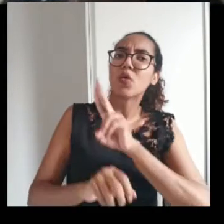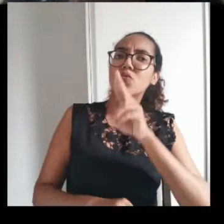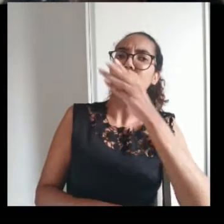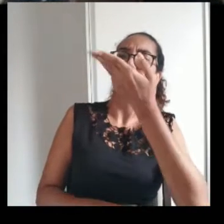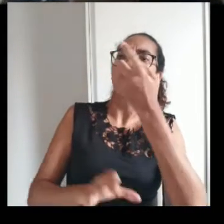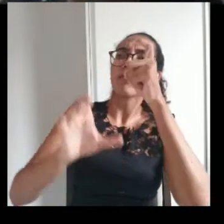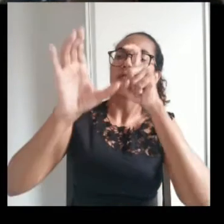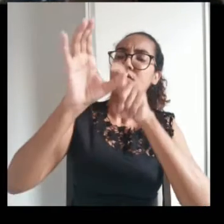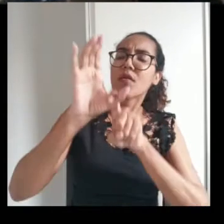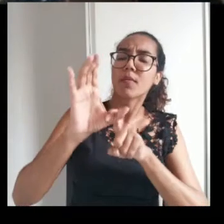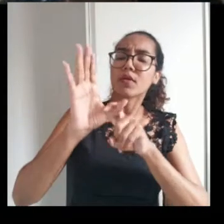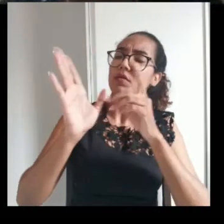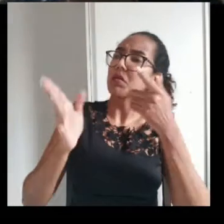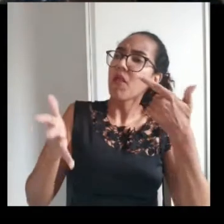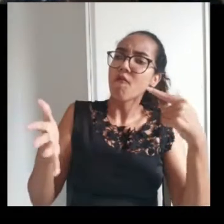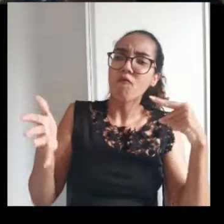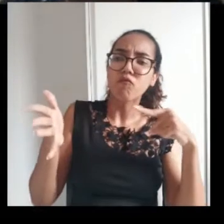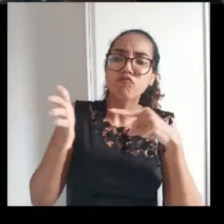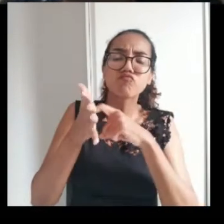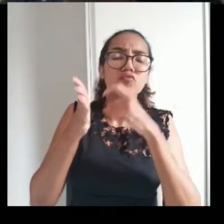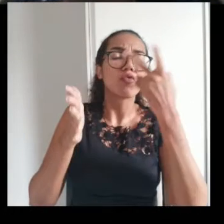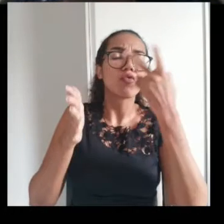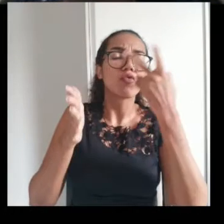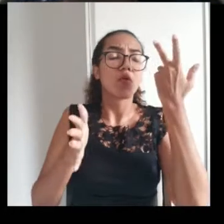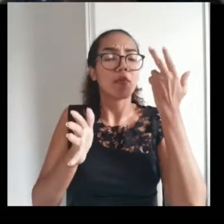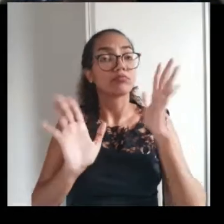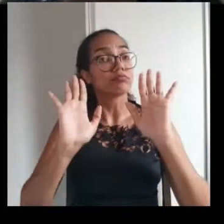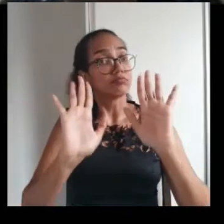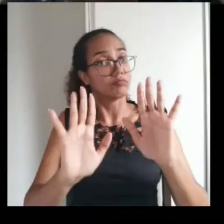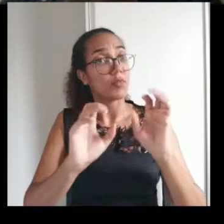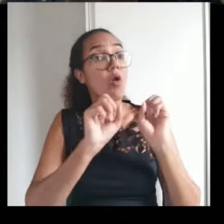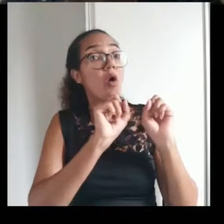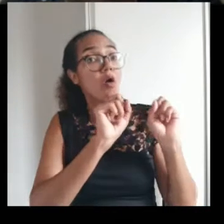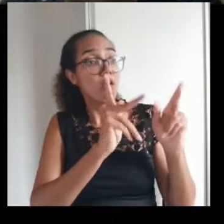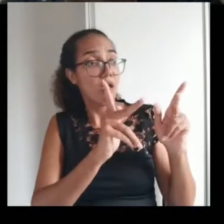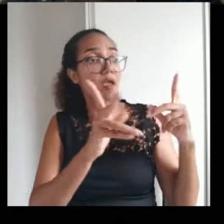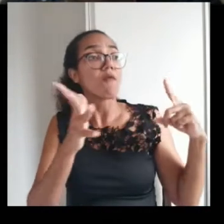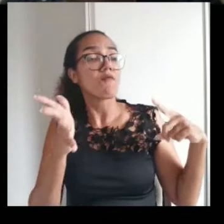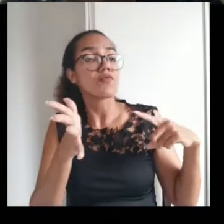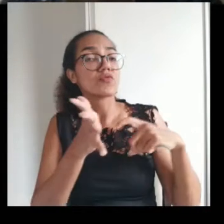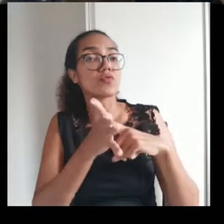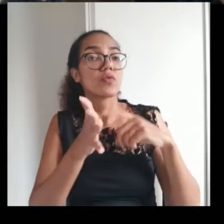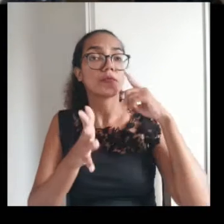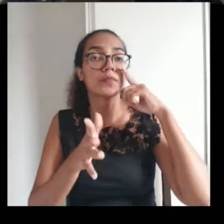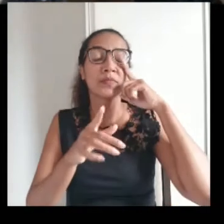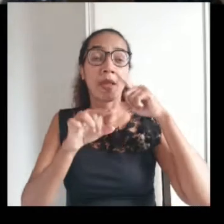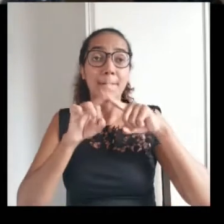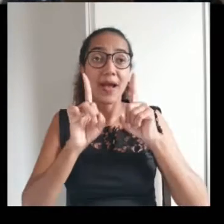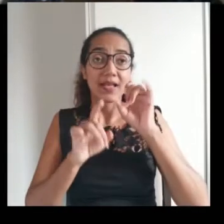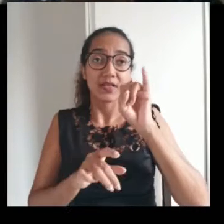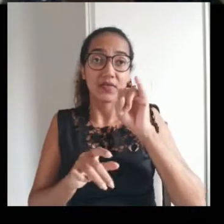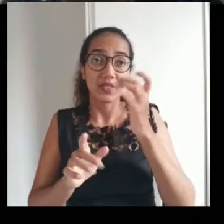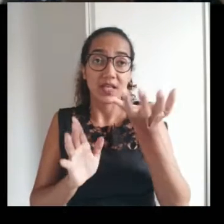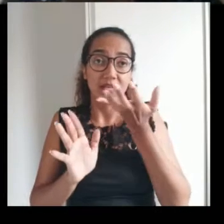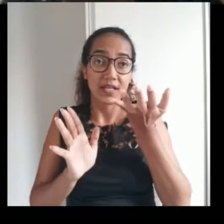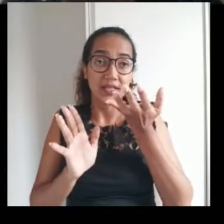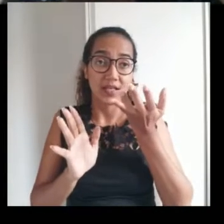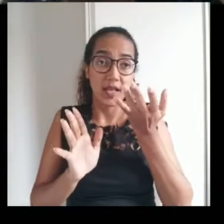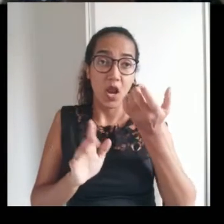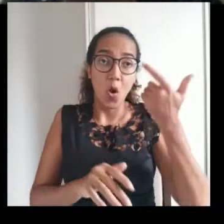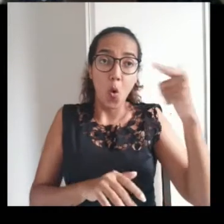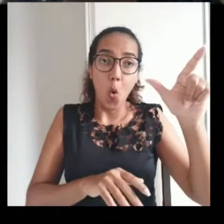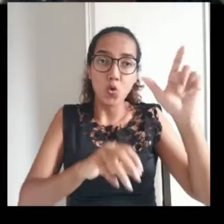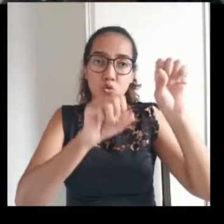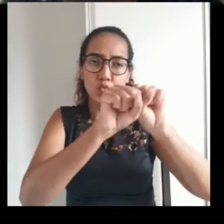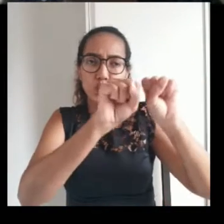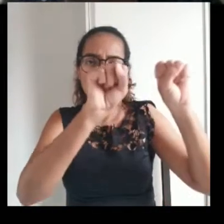funcionou. Mas, obviamente, se eu quiser reaproveitar isso aqui, reusar essa camada em outro sistema, imagine que eu tenho um sistema